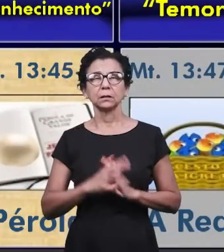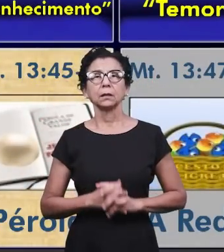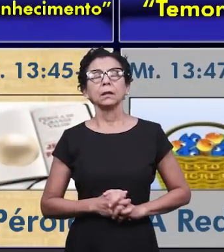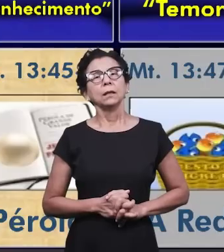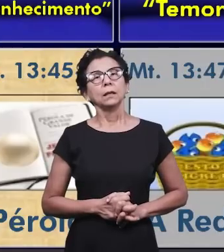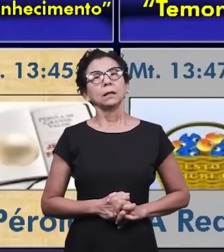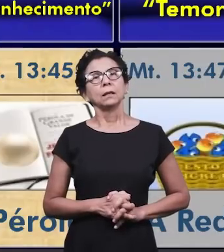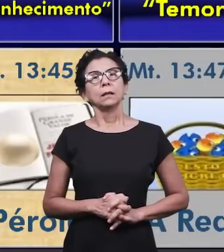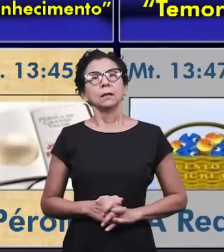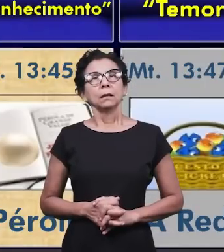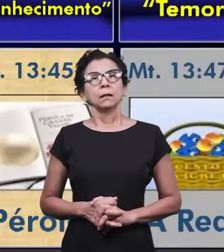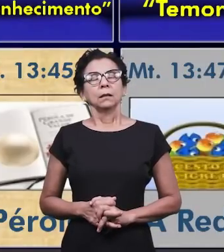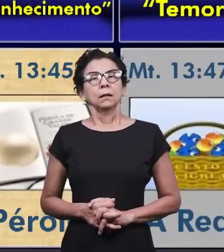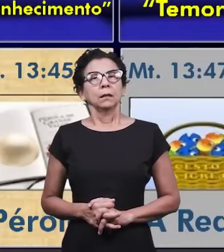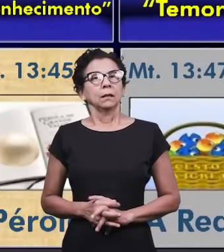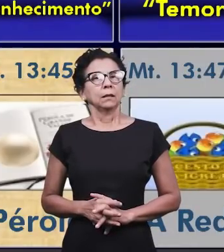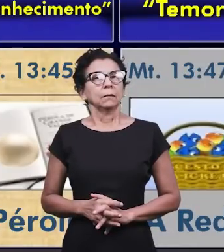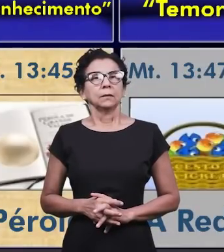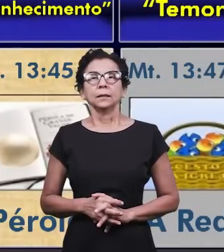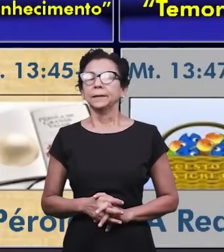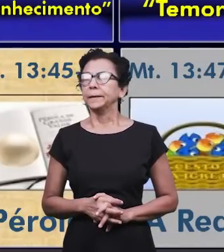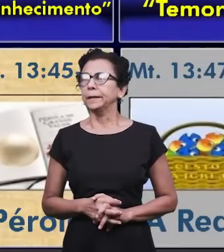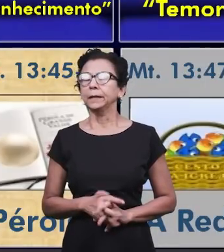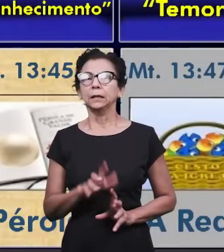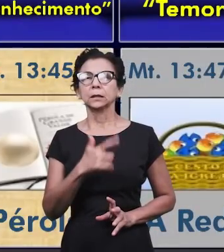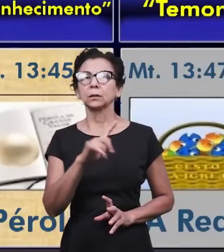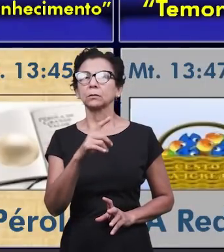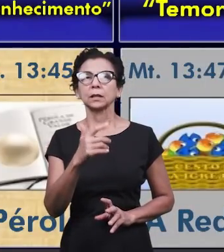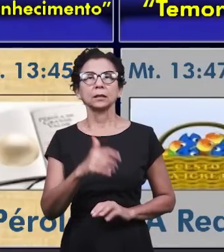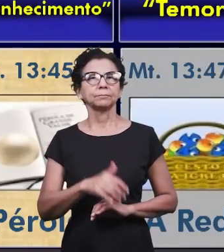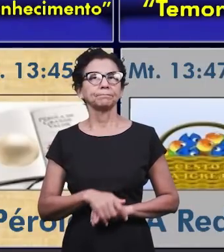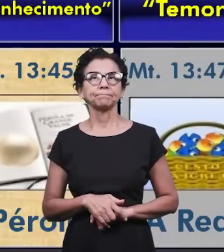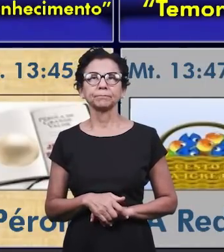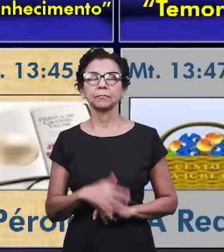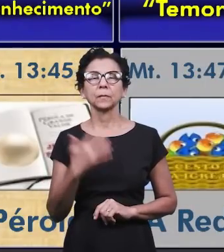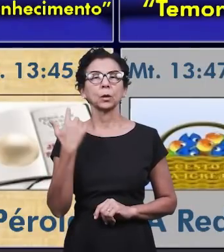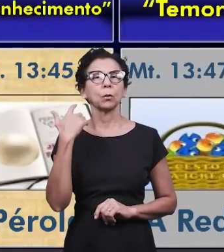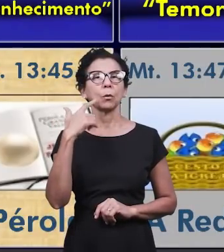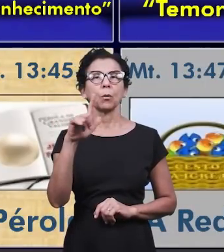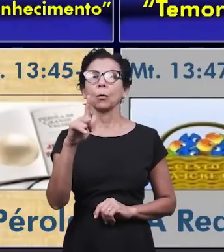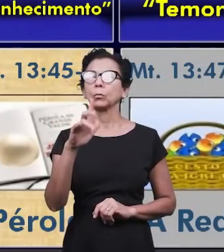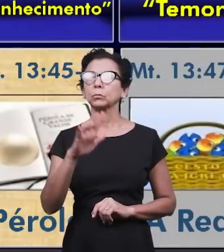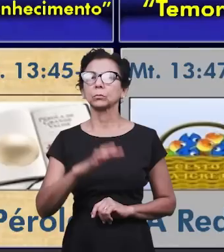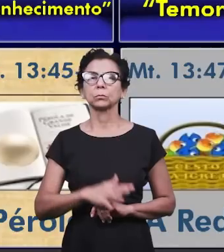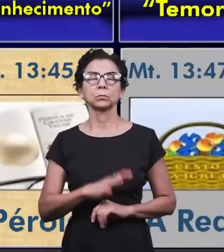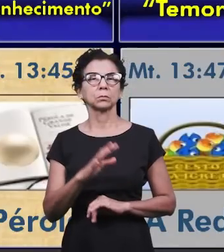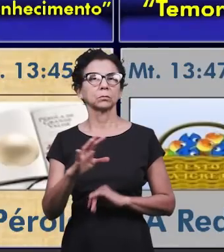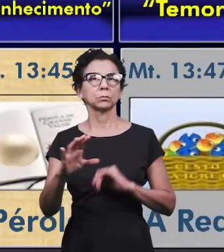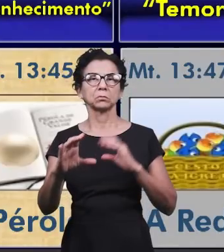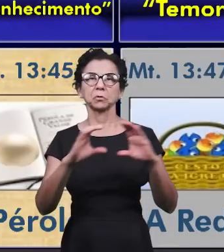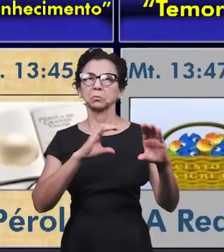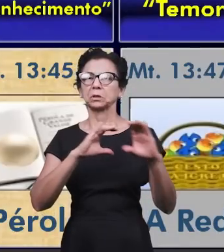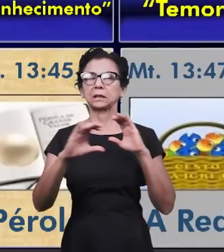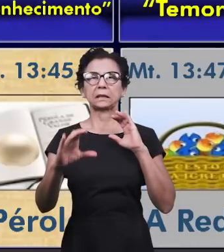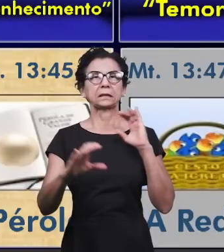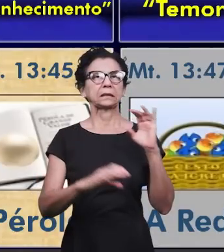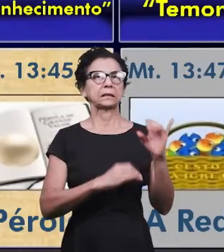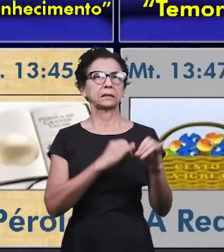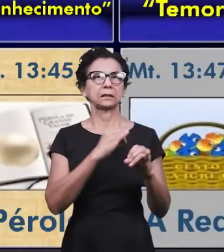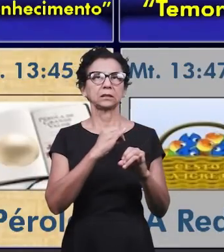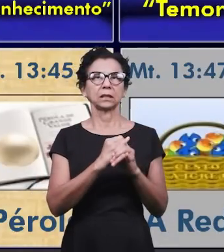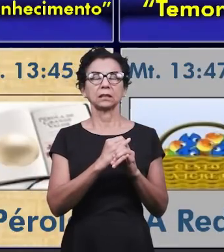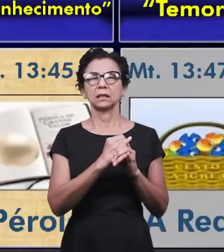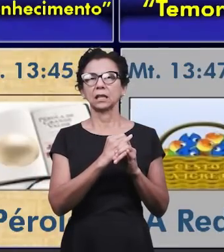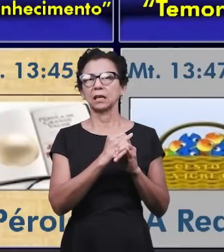tablet, enfim. Esse quadro você não encontra em nenhum outro lugar. tá? Isso não está em qualquer outra